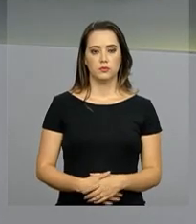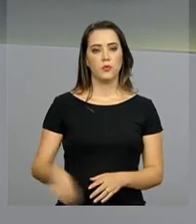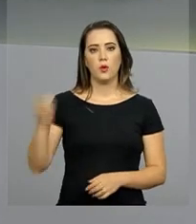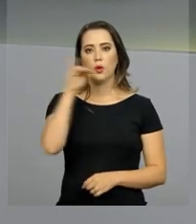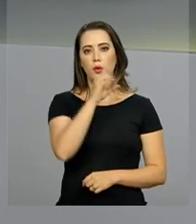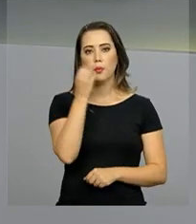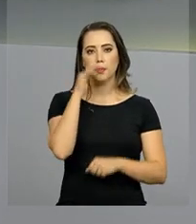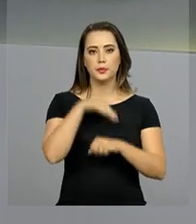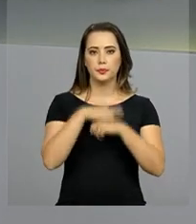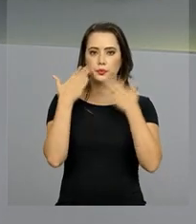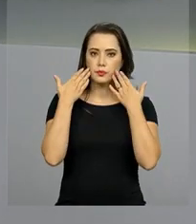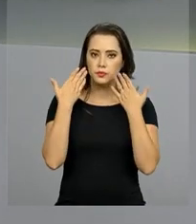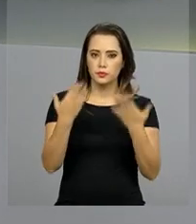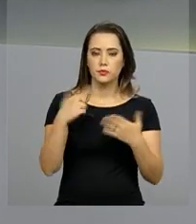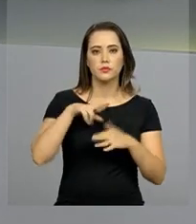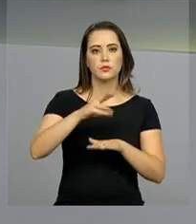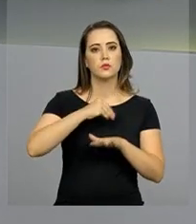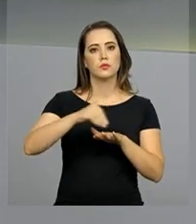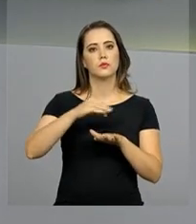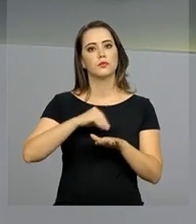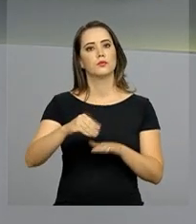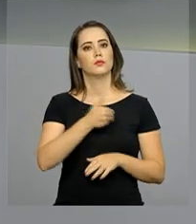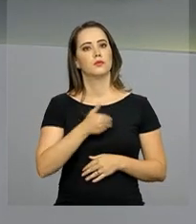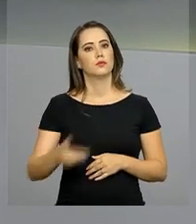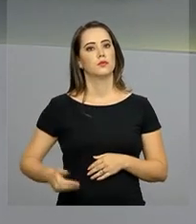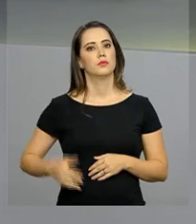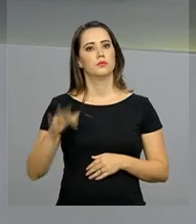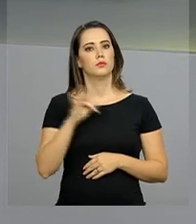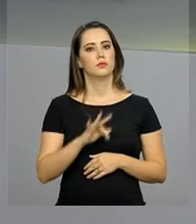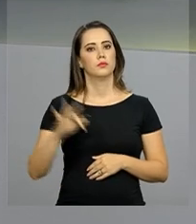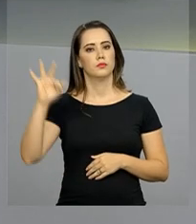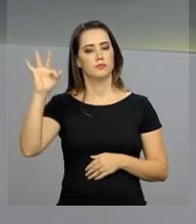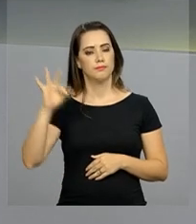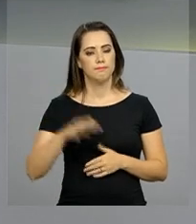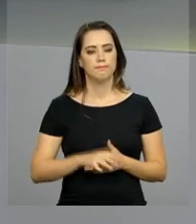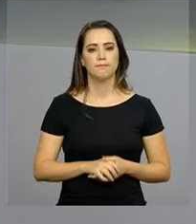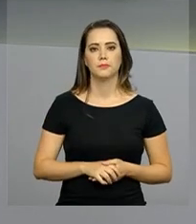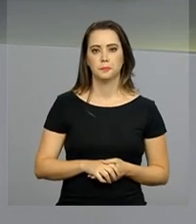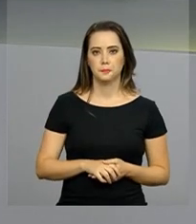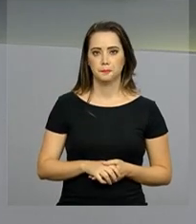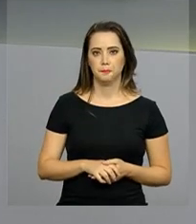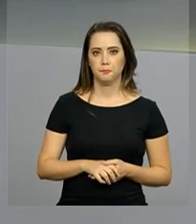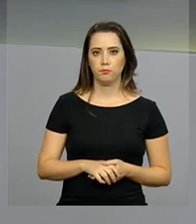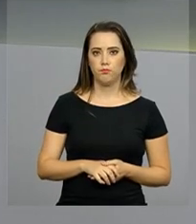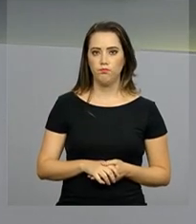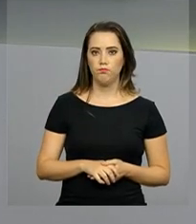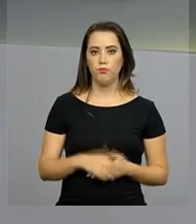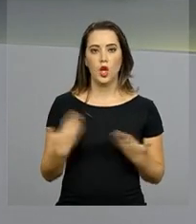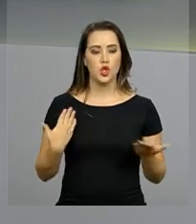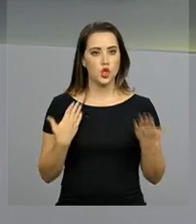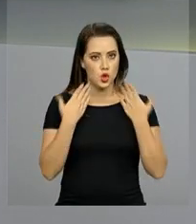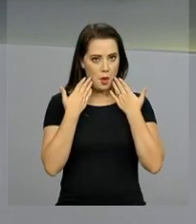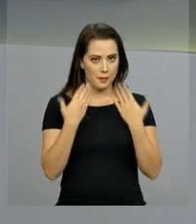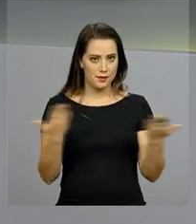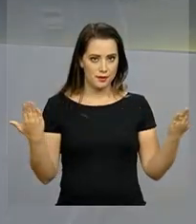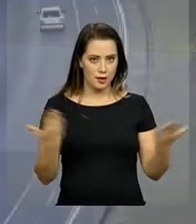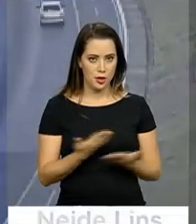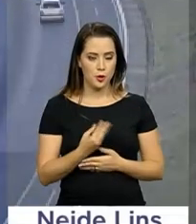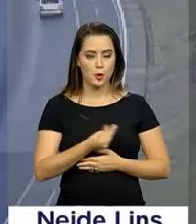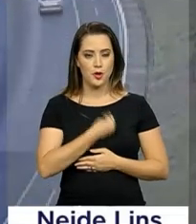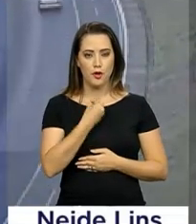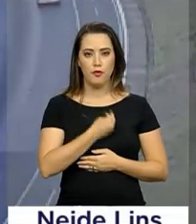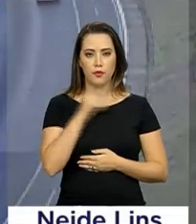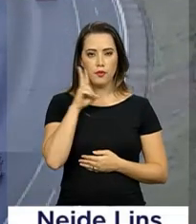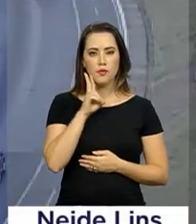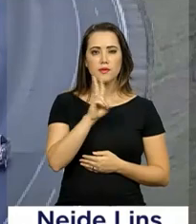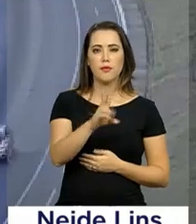Olá, boa noite. Estamos no ar com as notícias do governo federal em mais uma edição do Repórter NBR. A gente começa com imagens ao